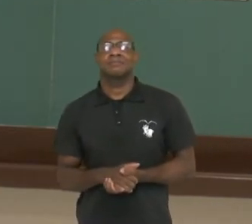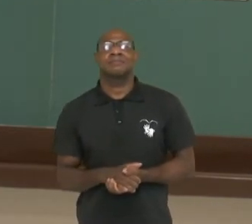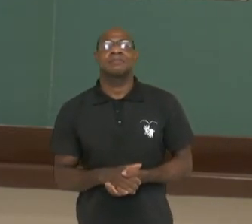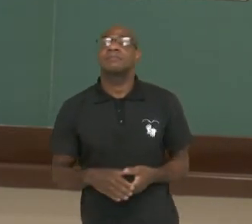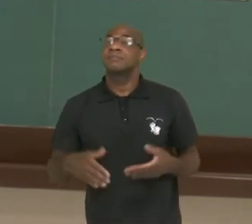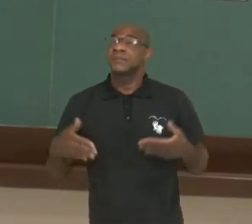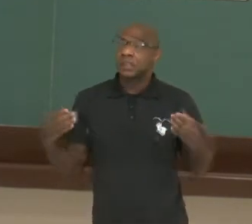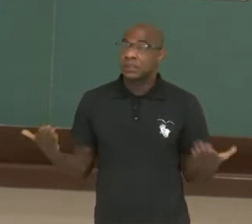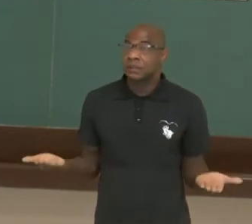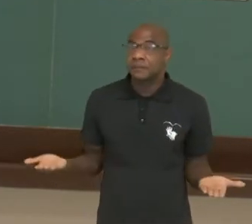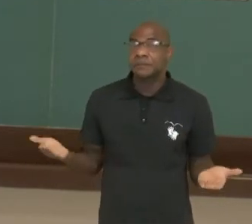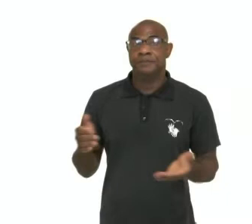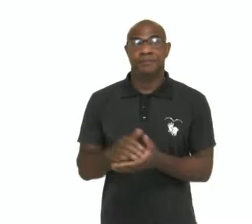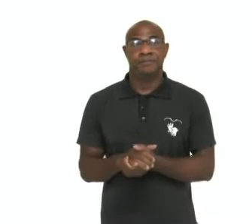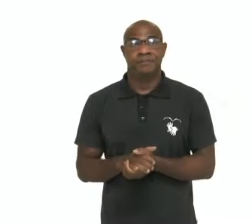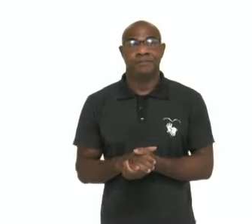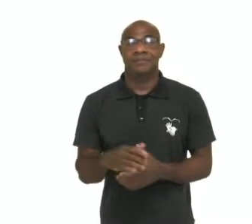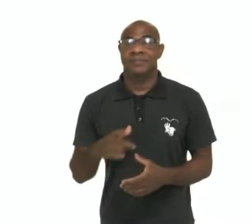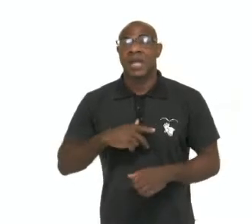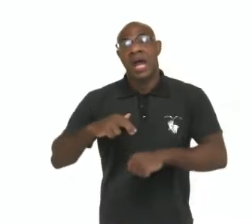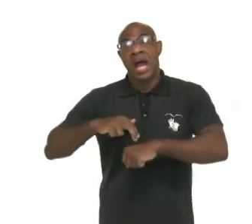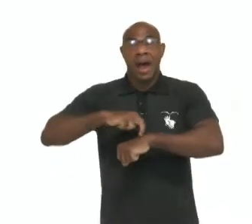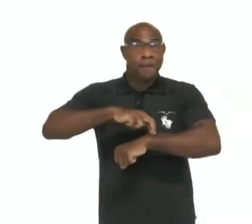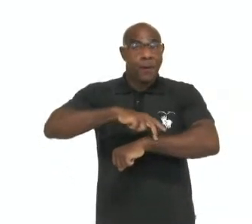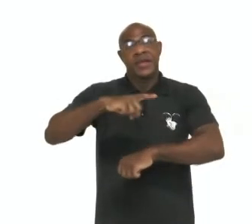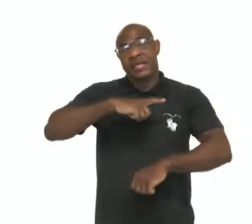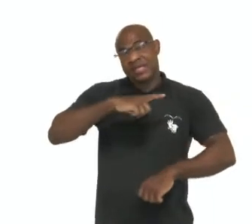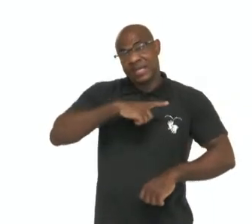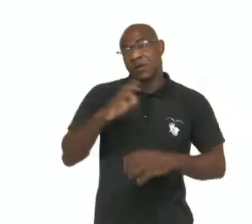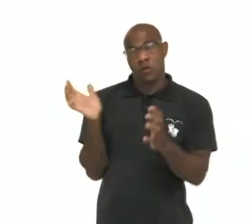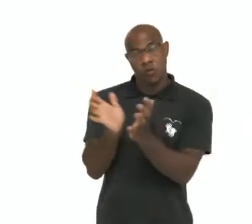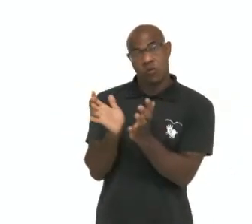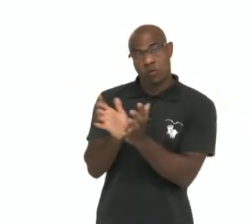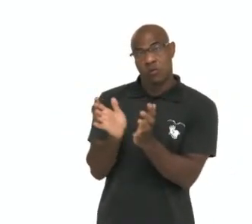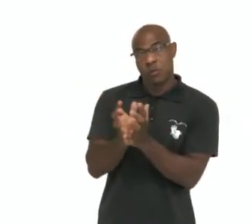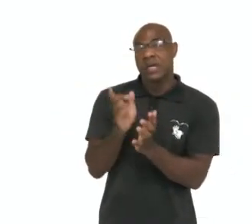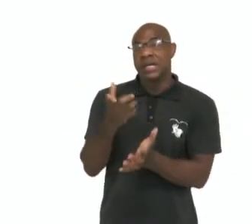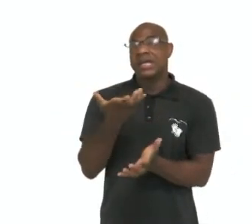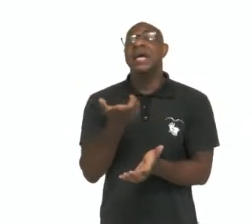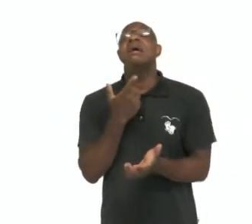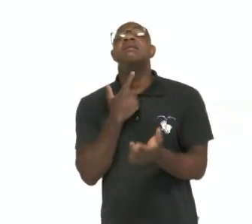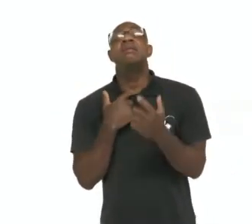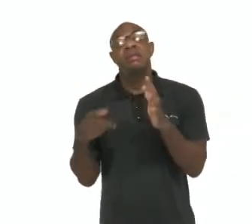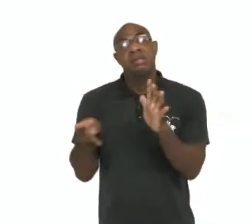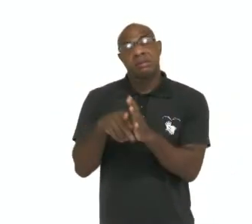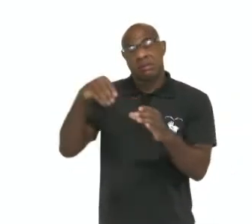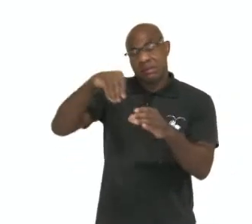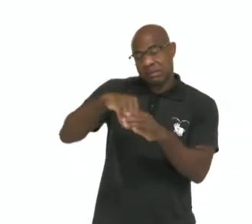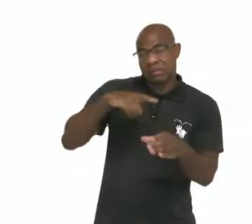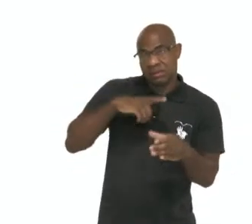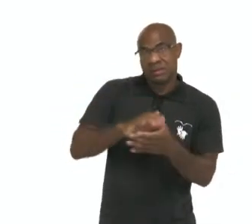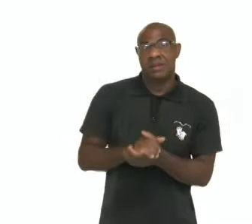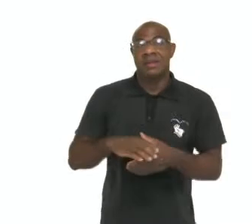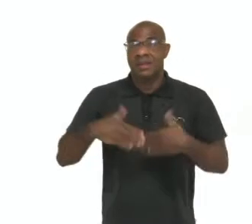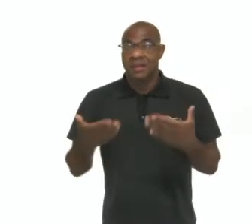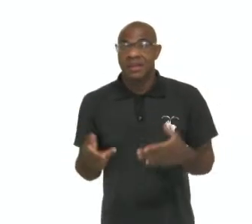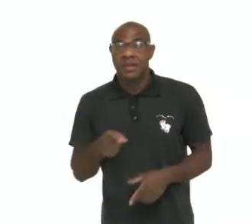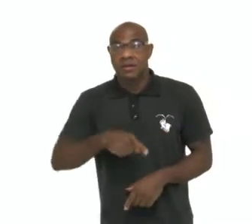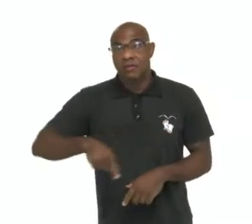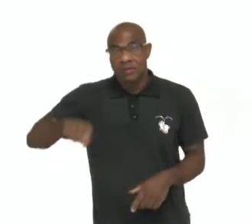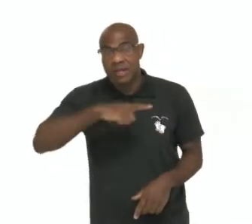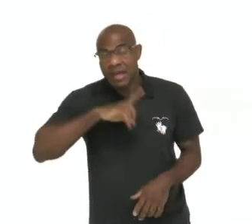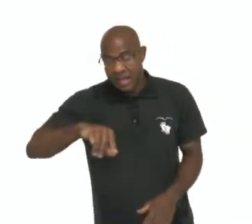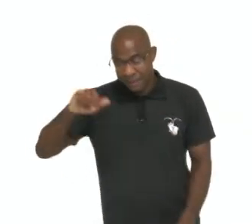Por isso, tanto a moda adotada pelo grupo ao qual deseja pertencer, quanto o grupo em si,